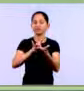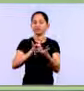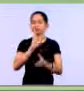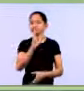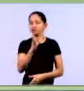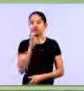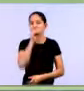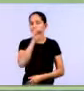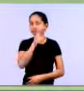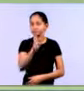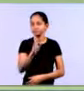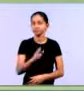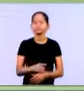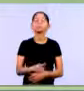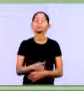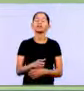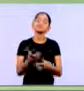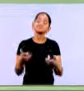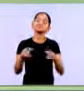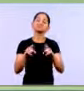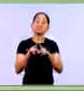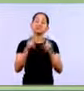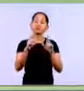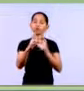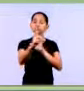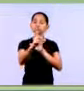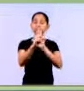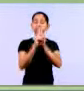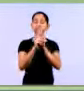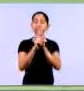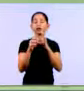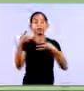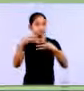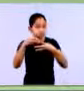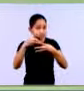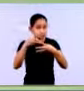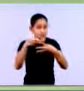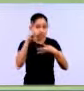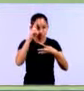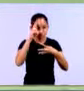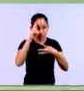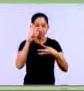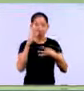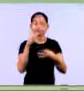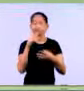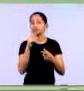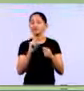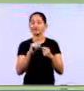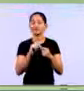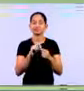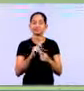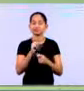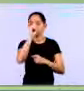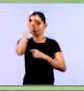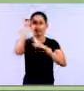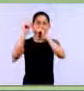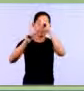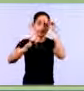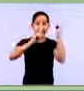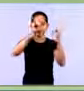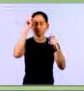é uma contraprestação instituída por lei, respeitando aí o princípio da legalidade, não pode ser instituída por nenhuma